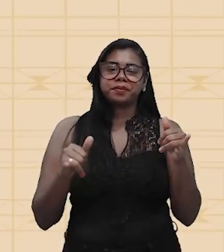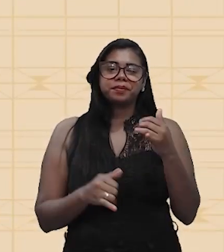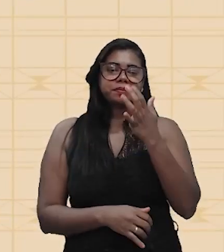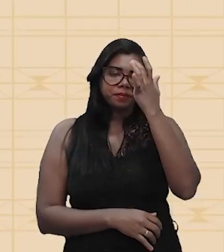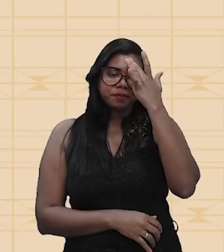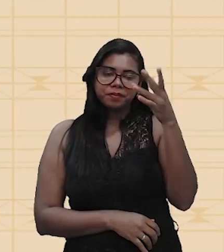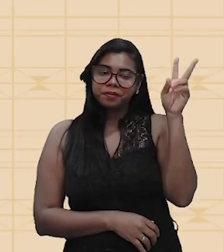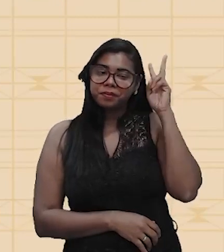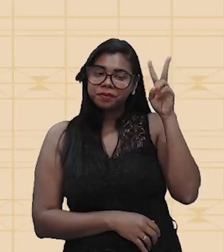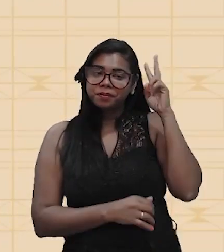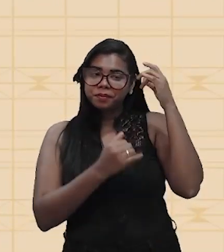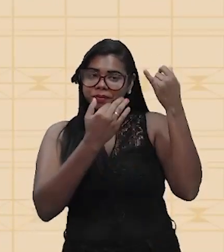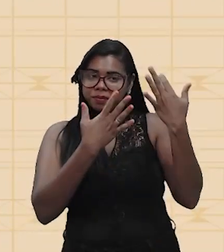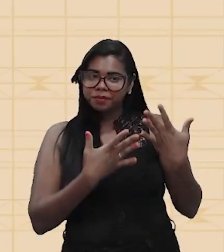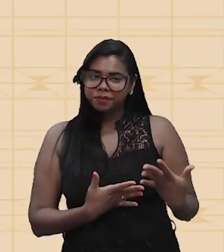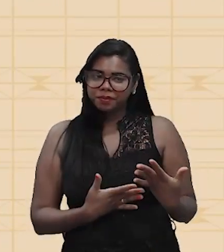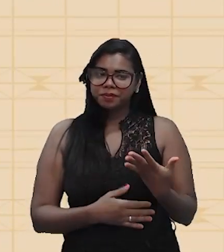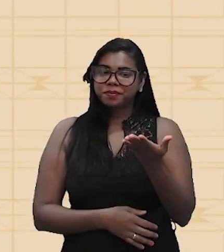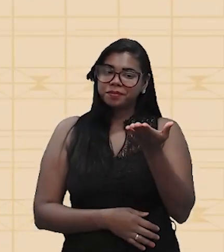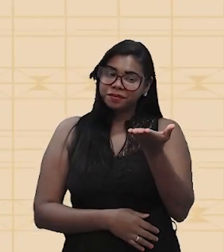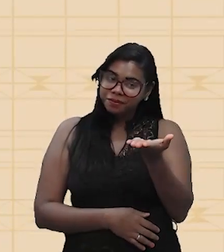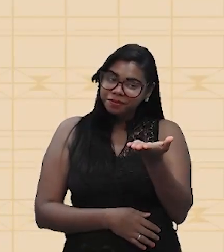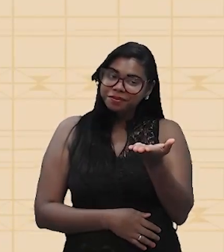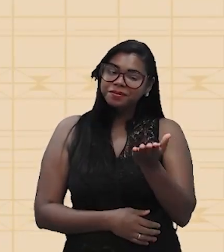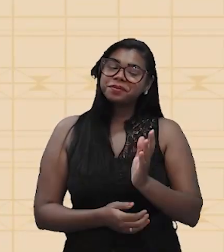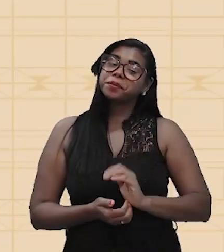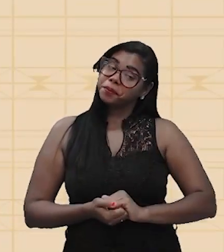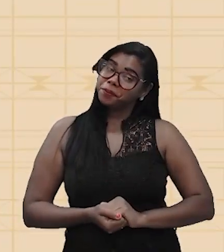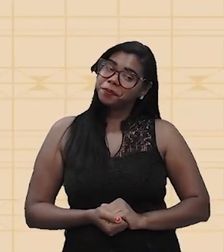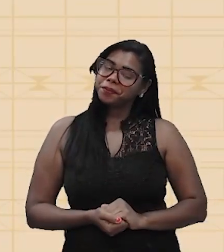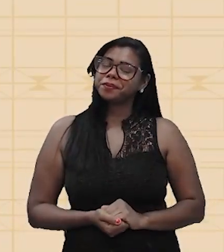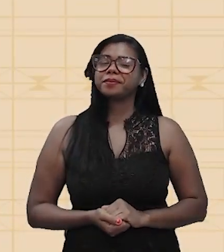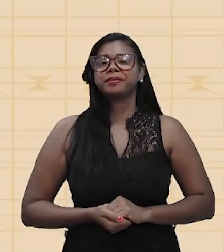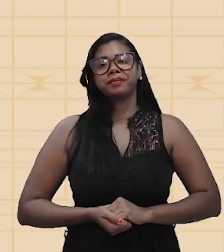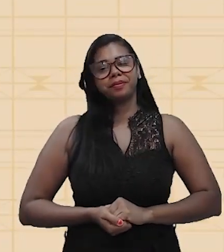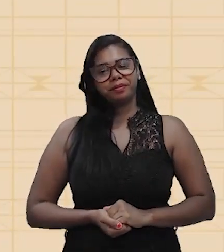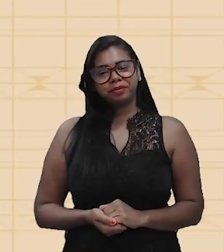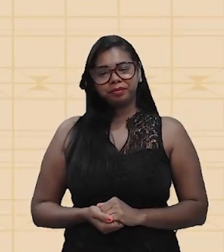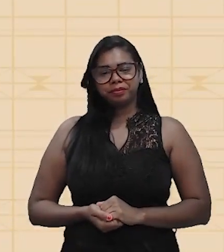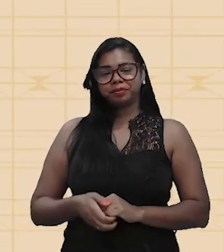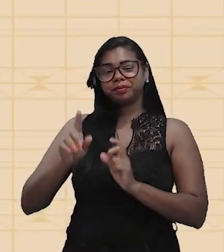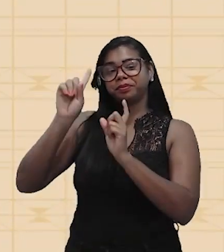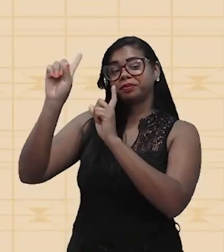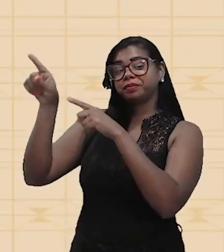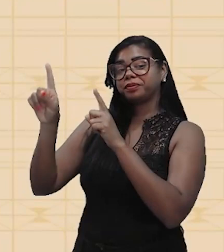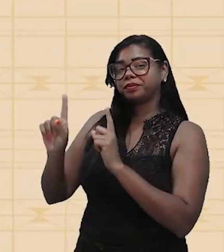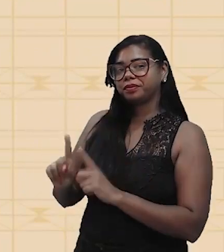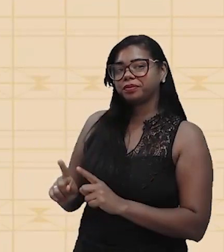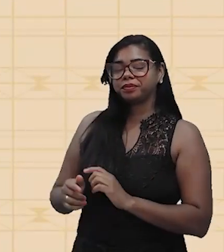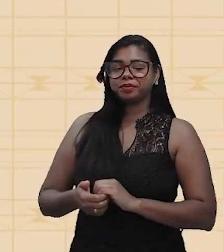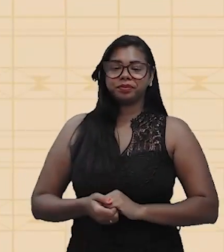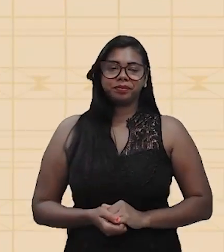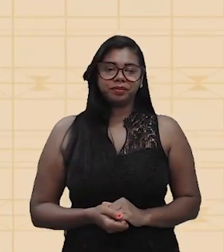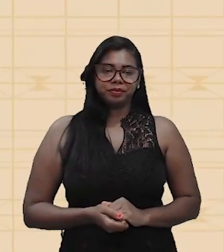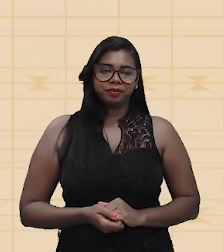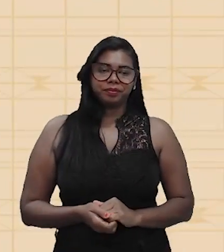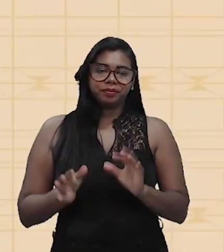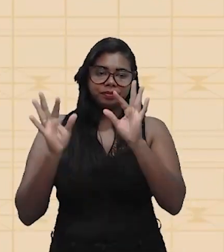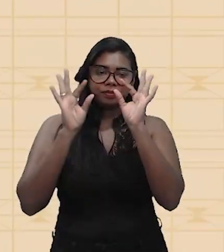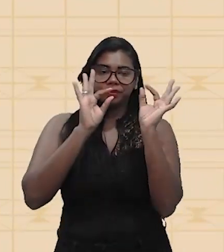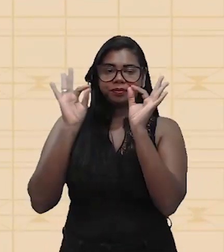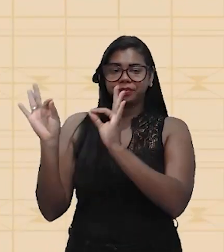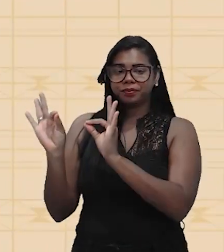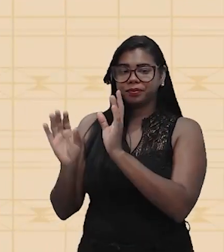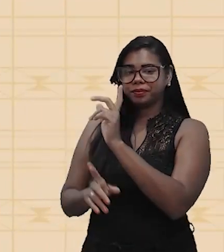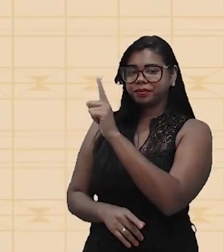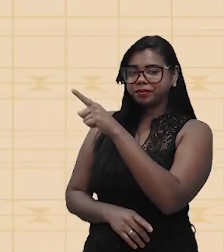aqui vai ficar falando do você ri, tá bom? Então, a imagem do resistor é essa que vocês estão vendo nessa